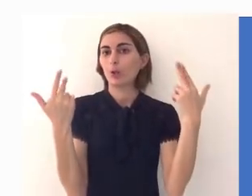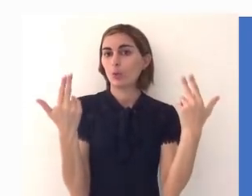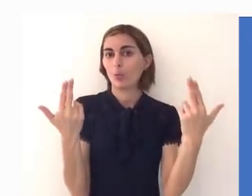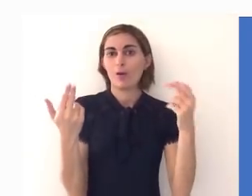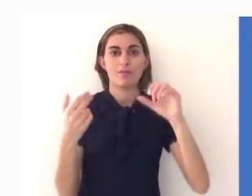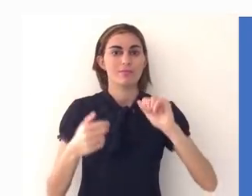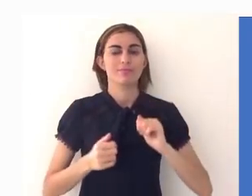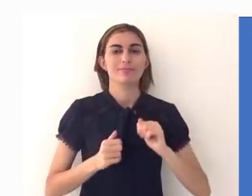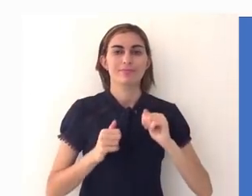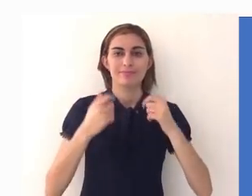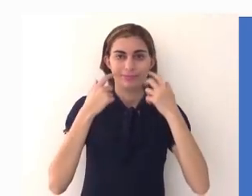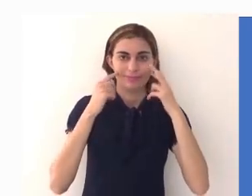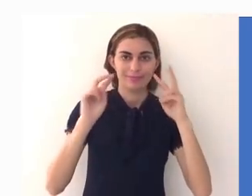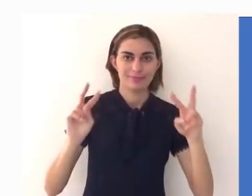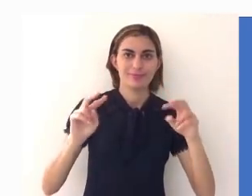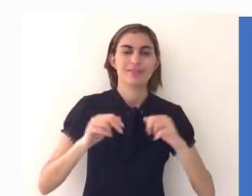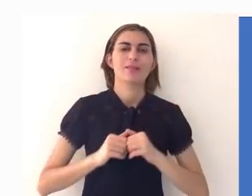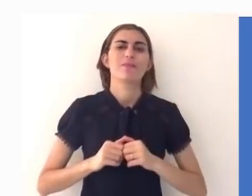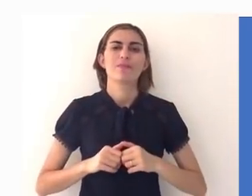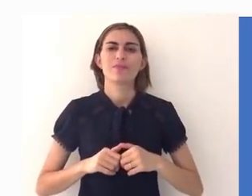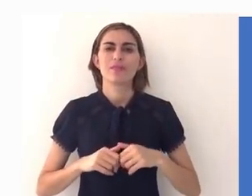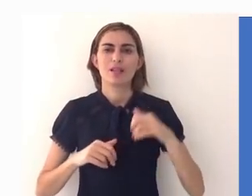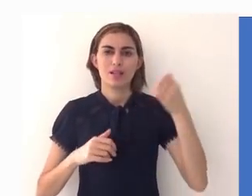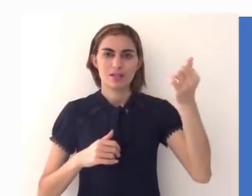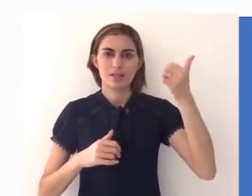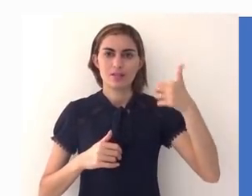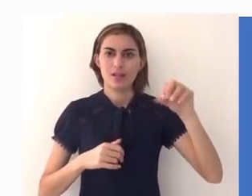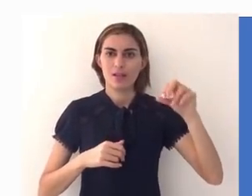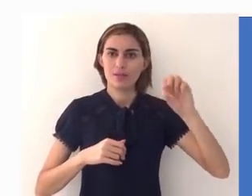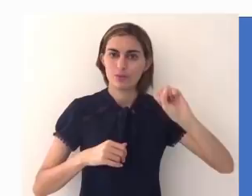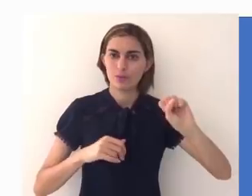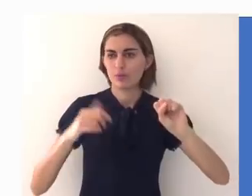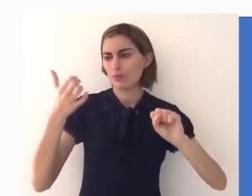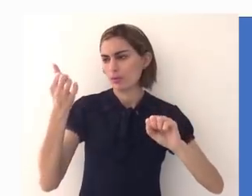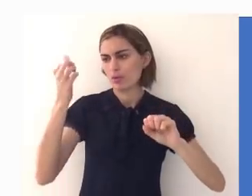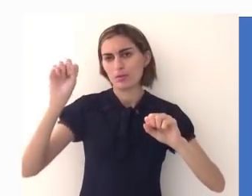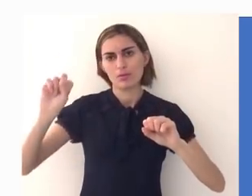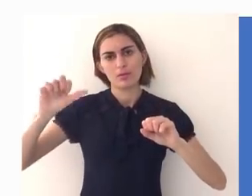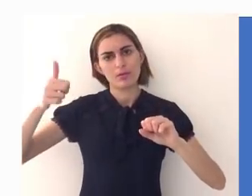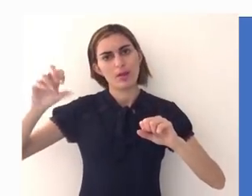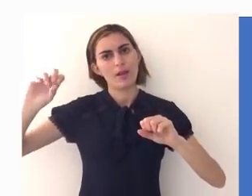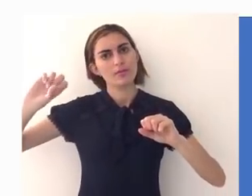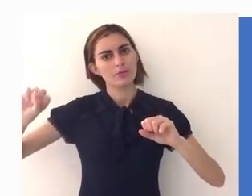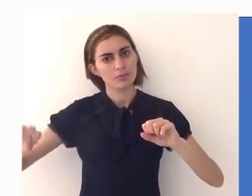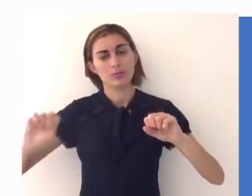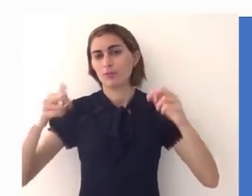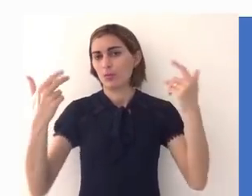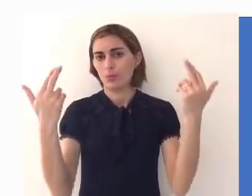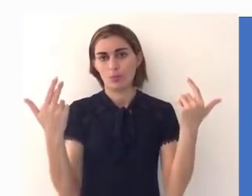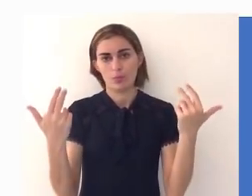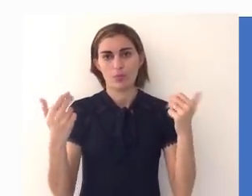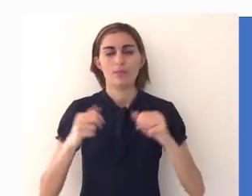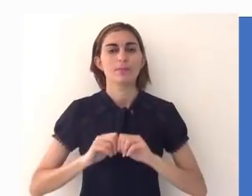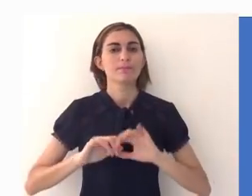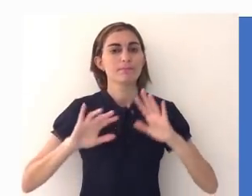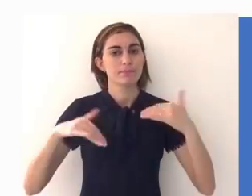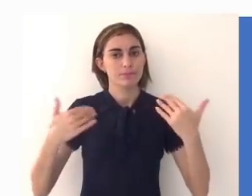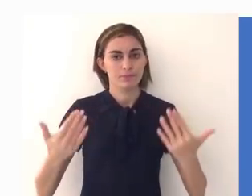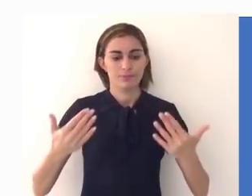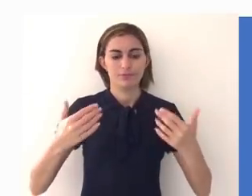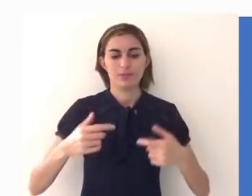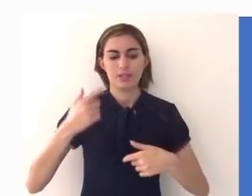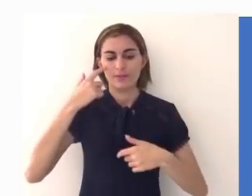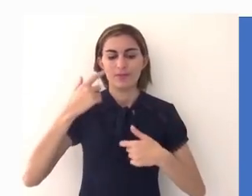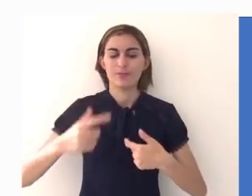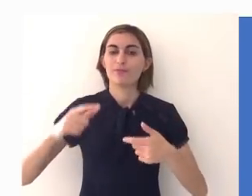lado 6, 10, 8 e 6, 10, 8 para o outro triângulo que girou. Mas se a gente desgirar,